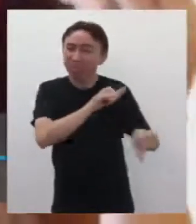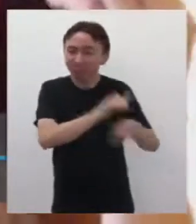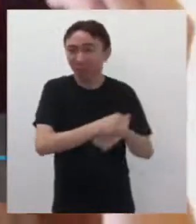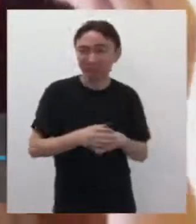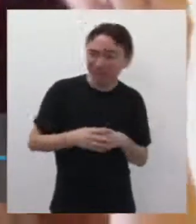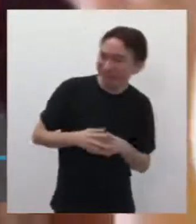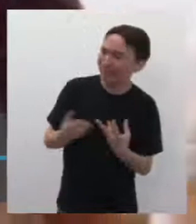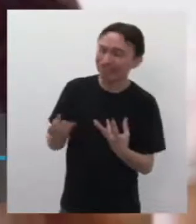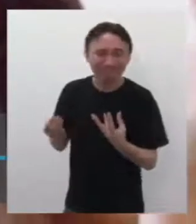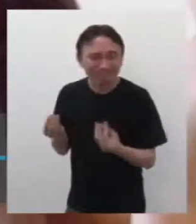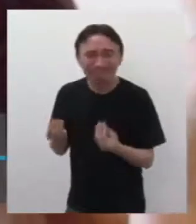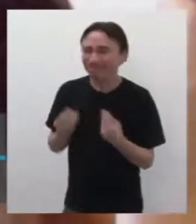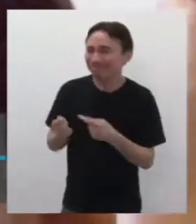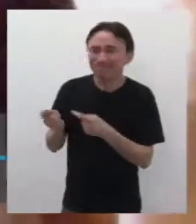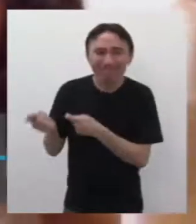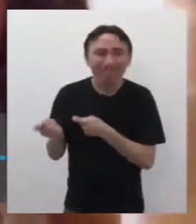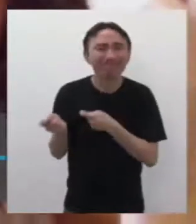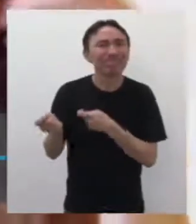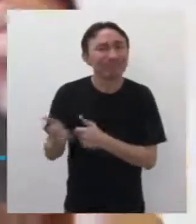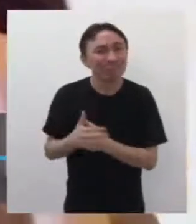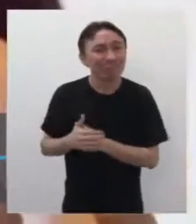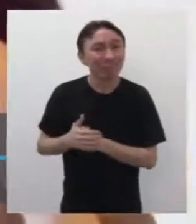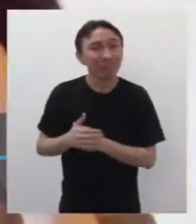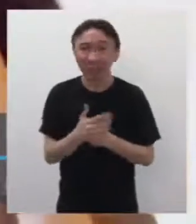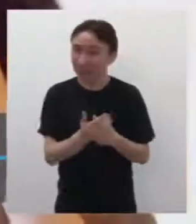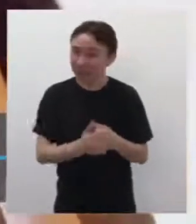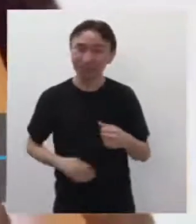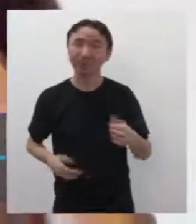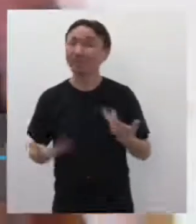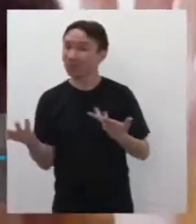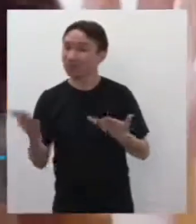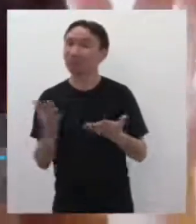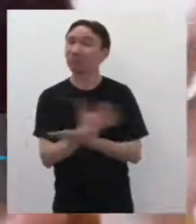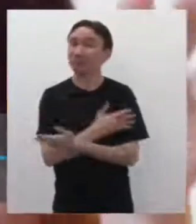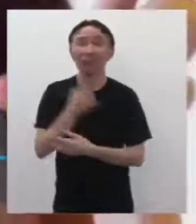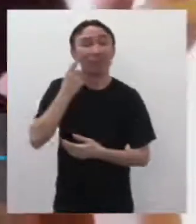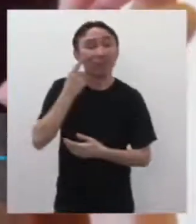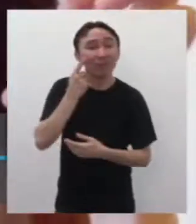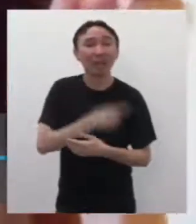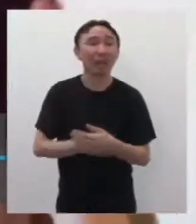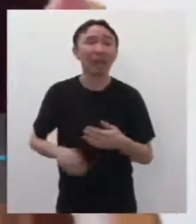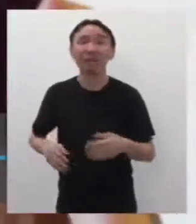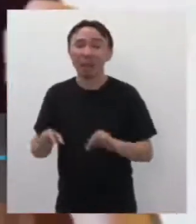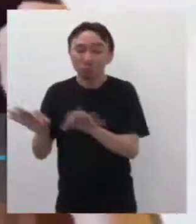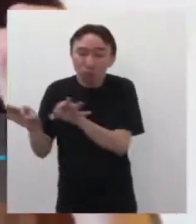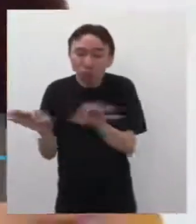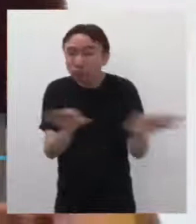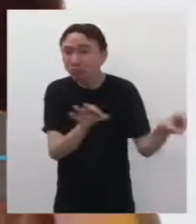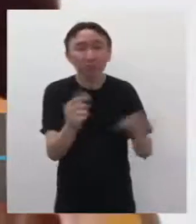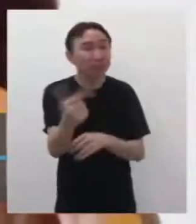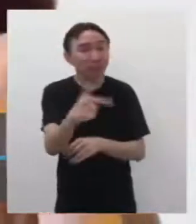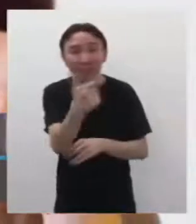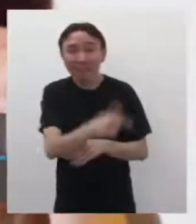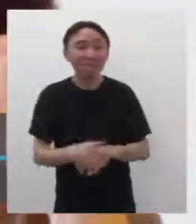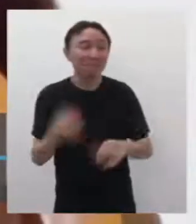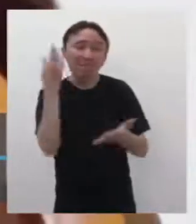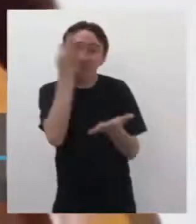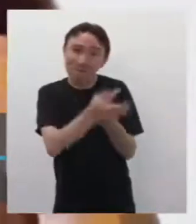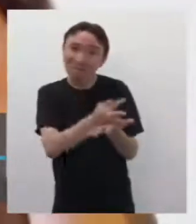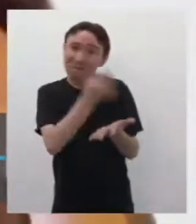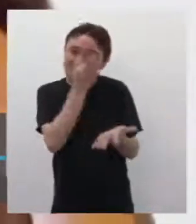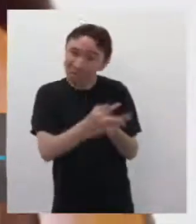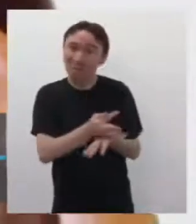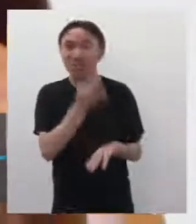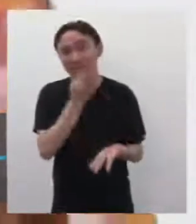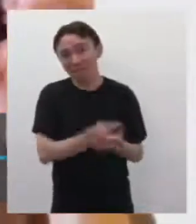observa no aluno que vai evadir da escola. É uma preocupação da educação. Nesse